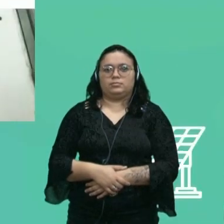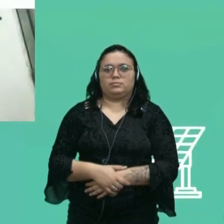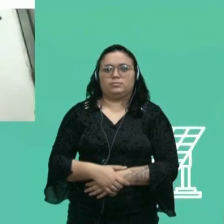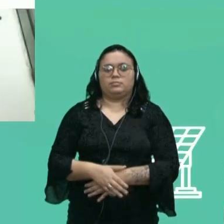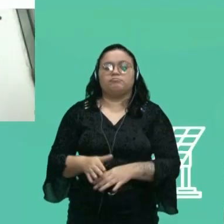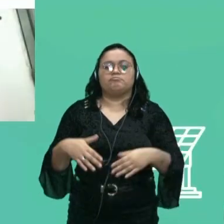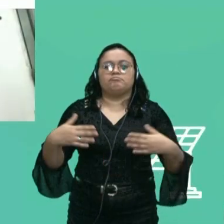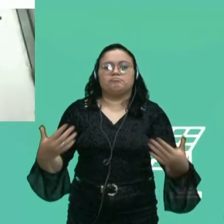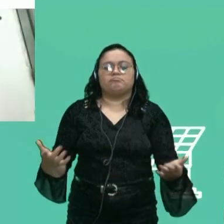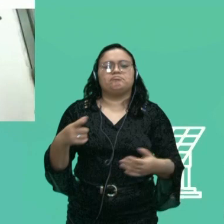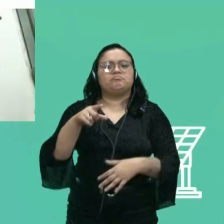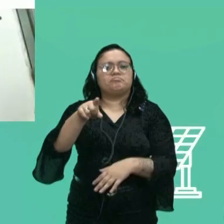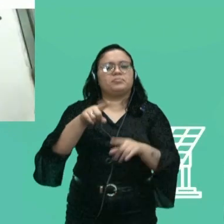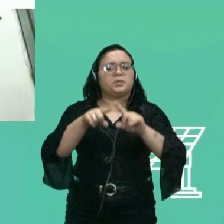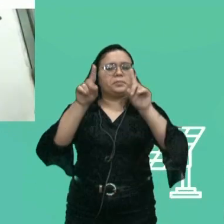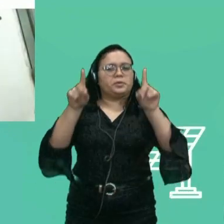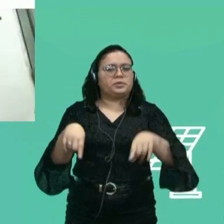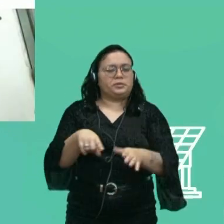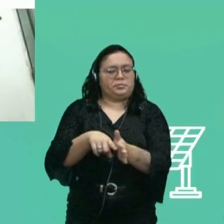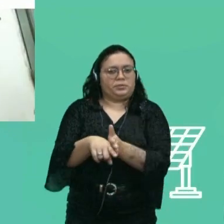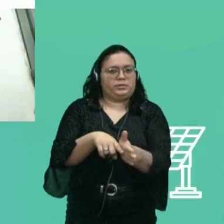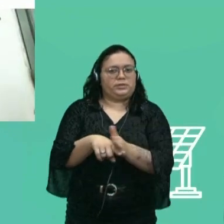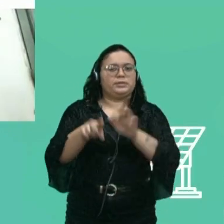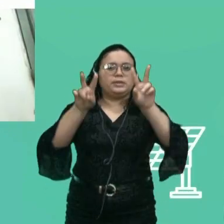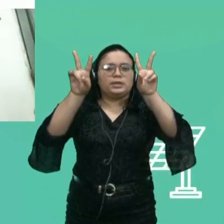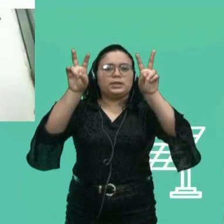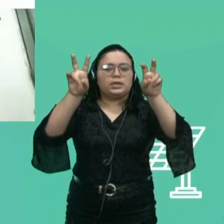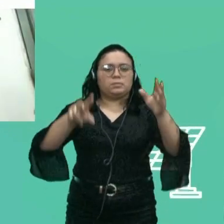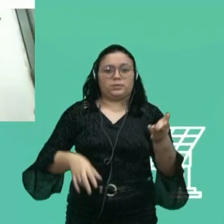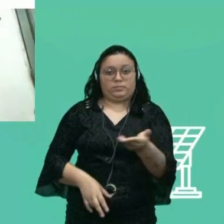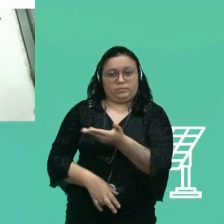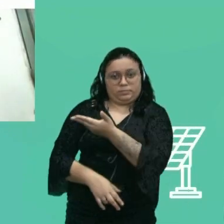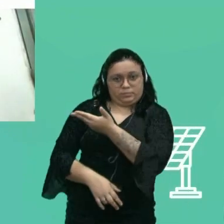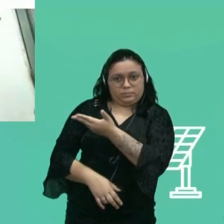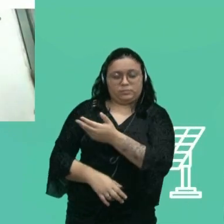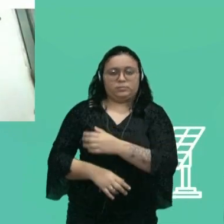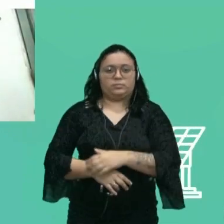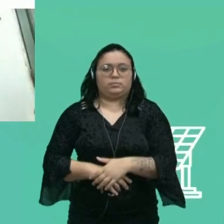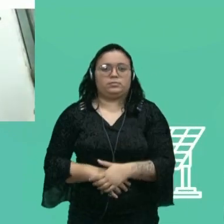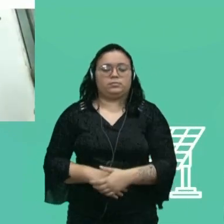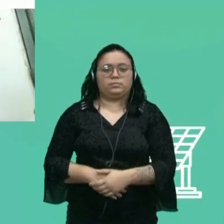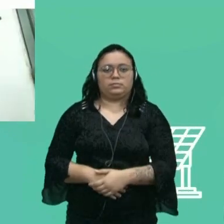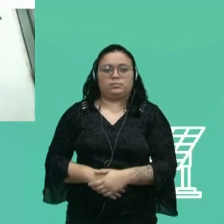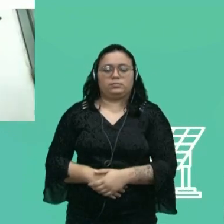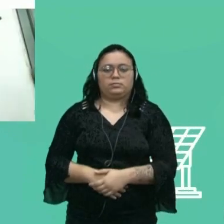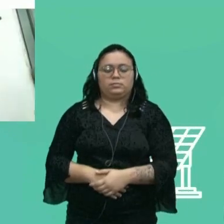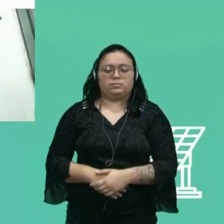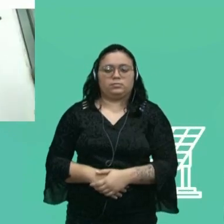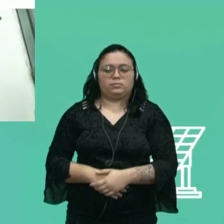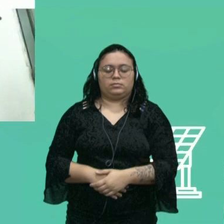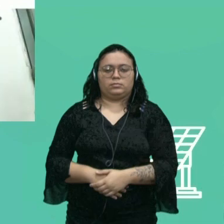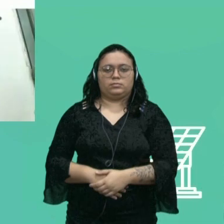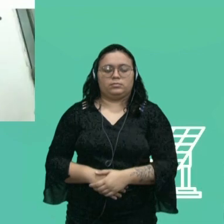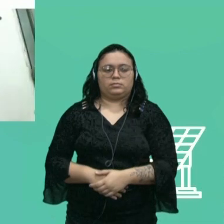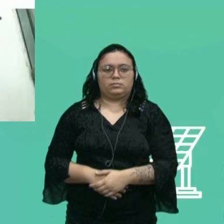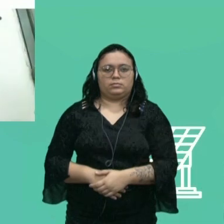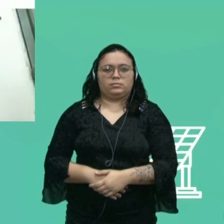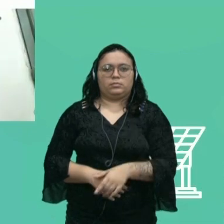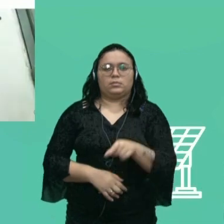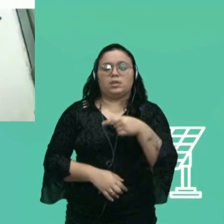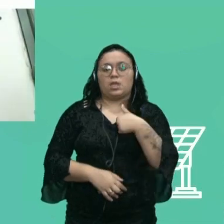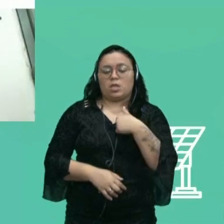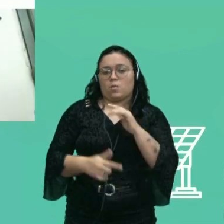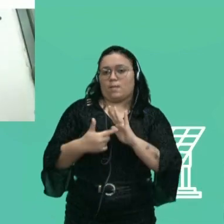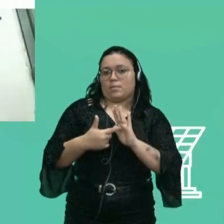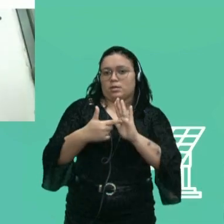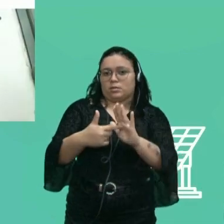Bem, o projeto de pesquisa intitulado Produção de Hidrogênio Verde via Digestão Anaeróbica em Reator Automatizado será apresentado por mim,